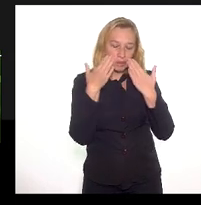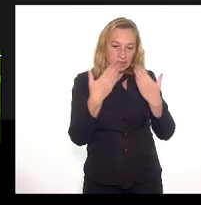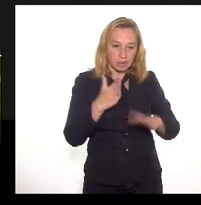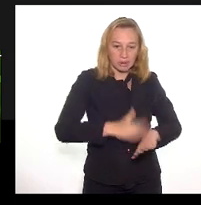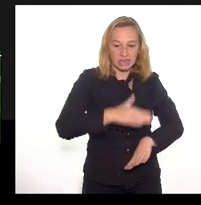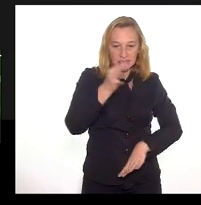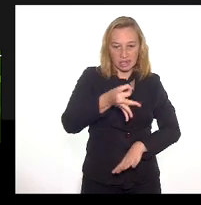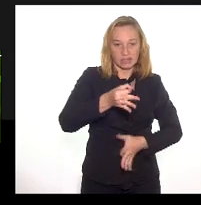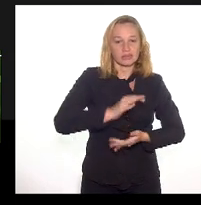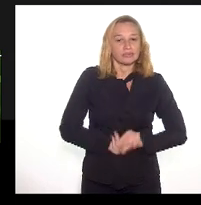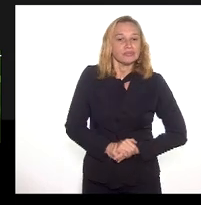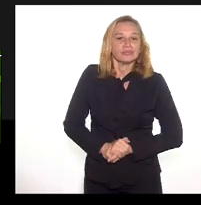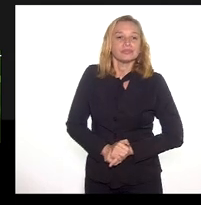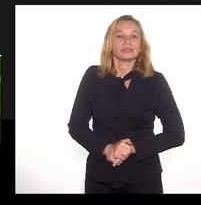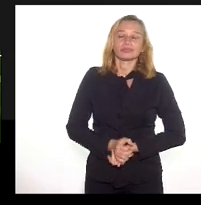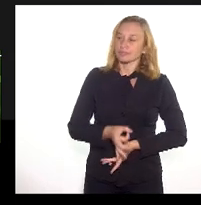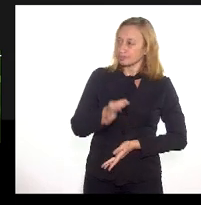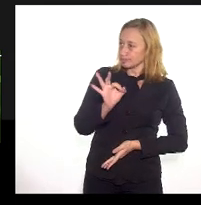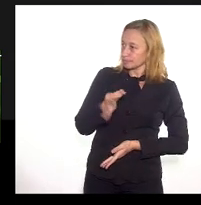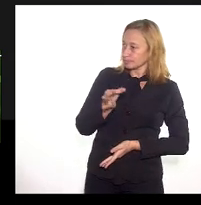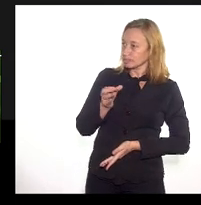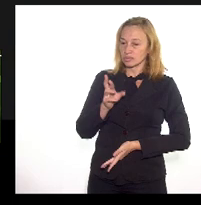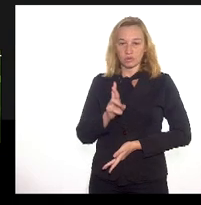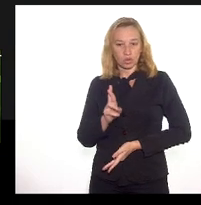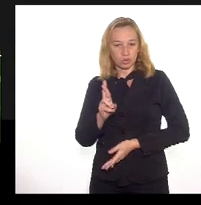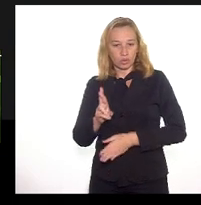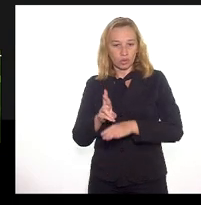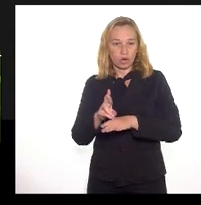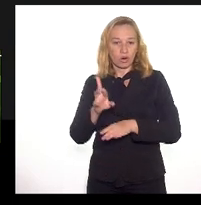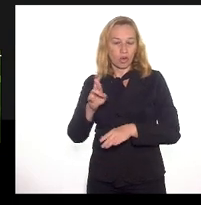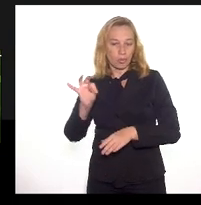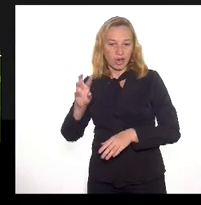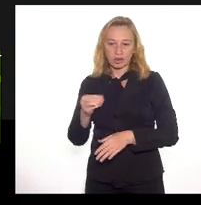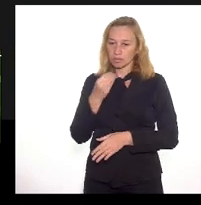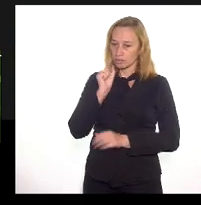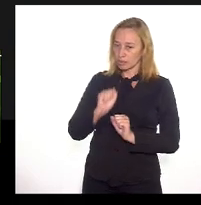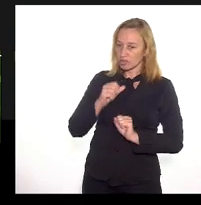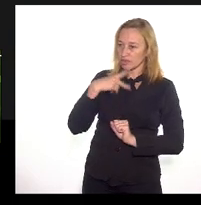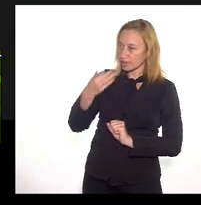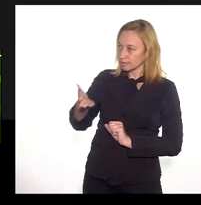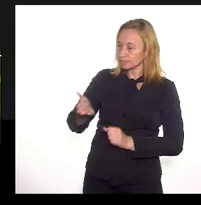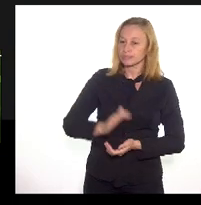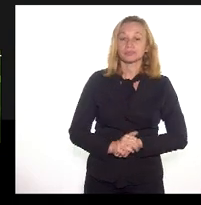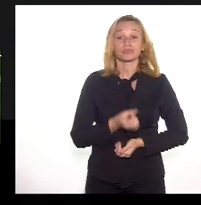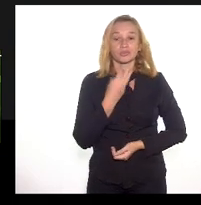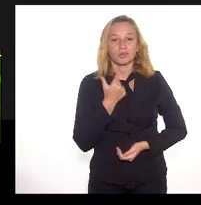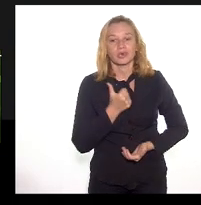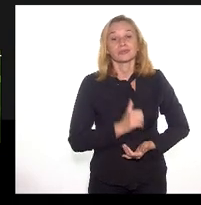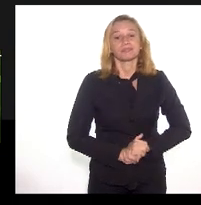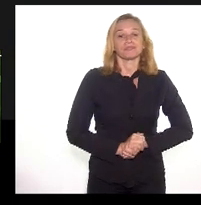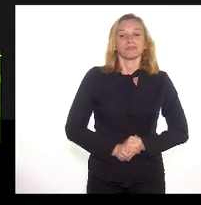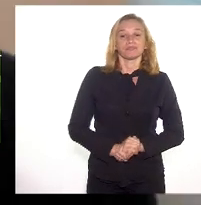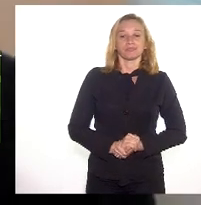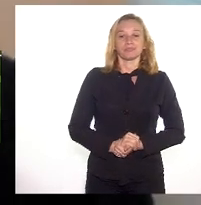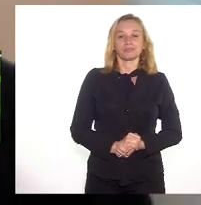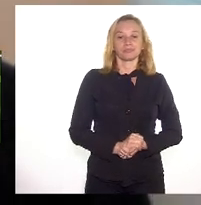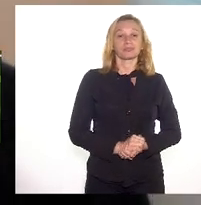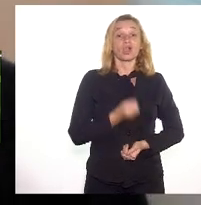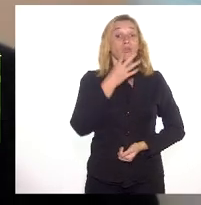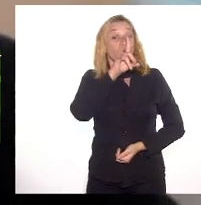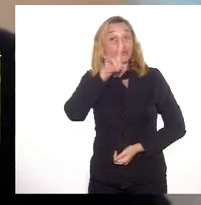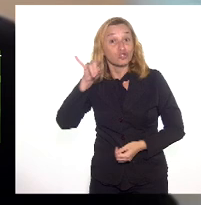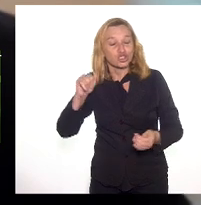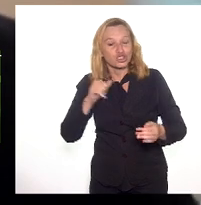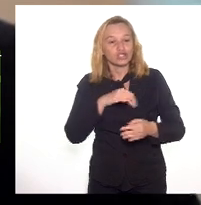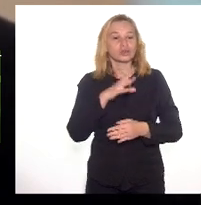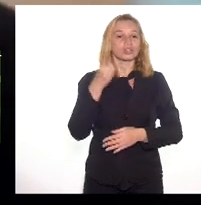técnica. Pois não, doutor Roberto Ardengue, a palavra é sua, por favor. Muito bem. Bom, muito bom dia,